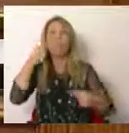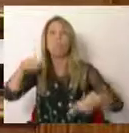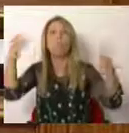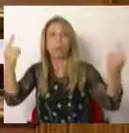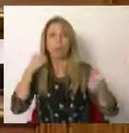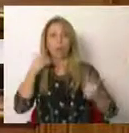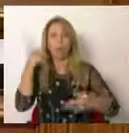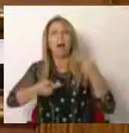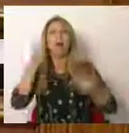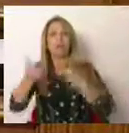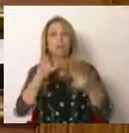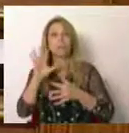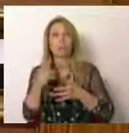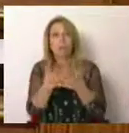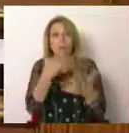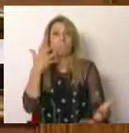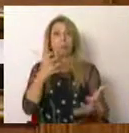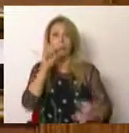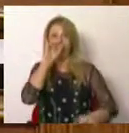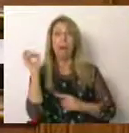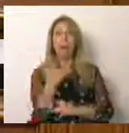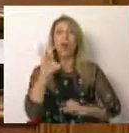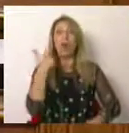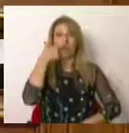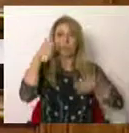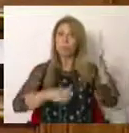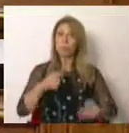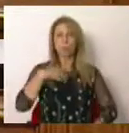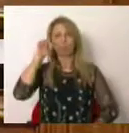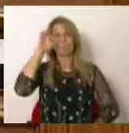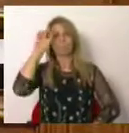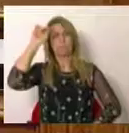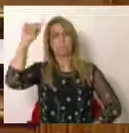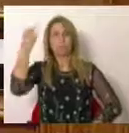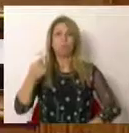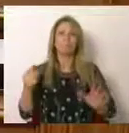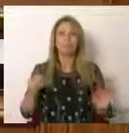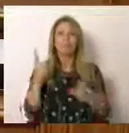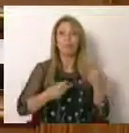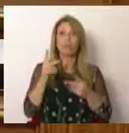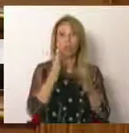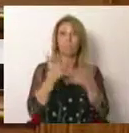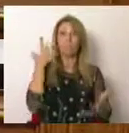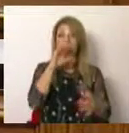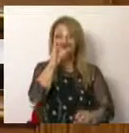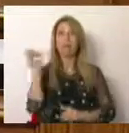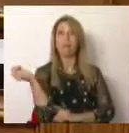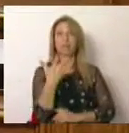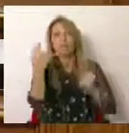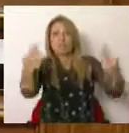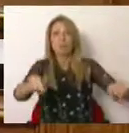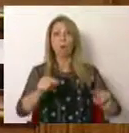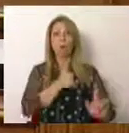impacto ambiental. Quando as pessoas têm a plena consciência de que uma avaliação de impacto ambiental serve apenas para